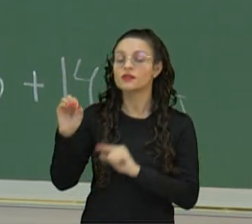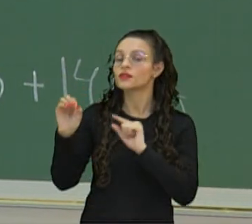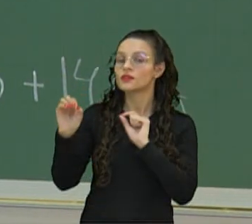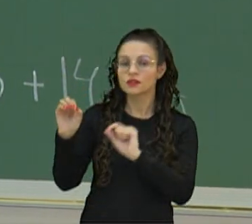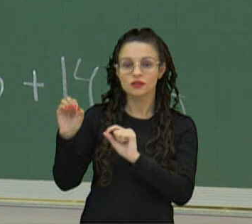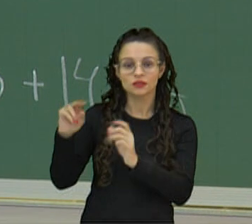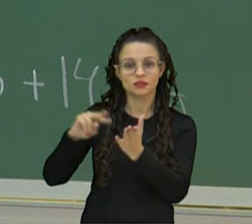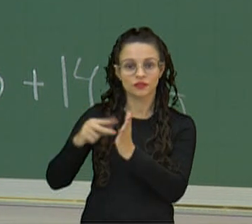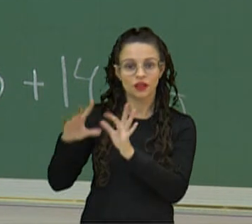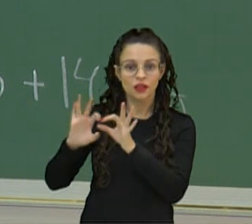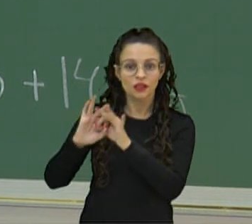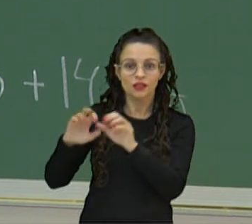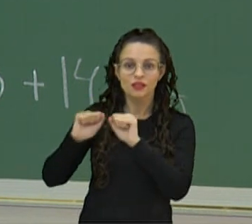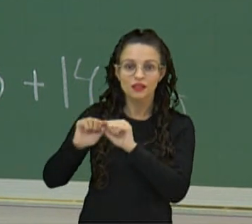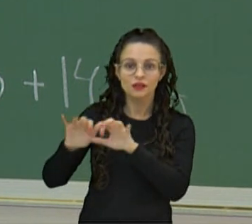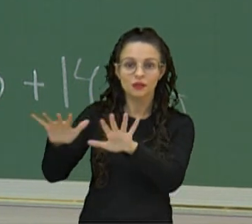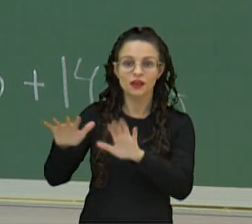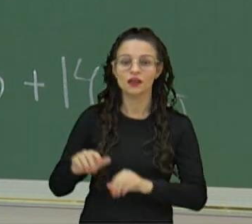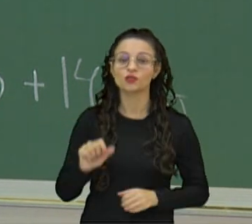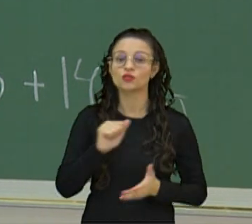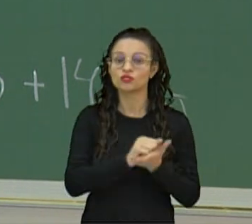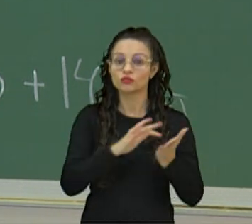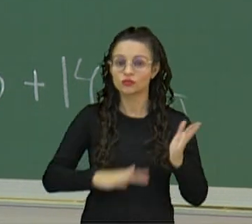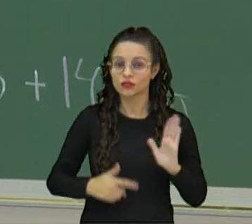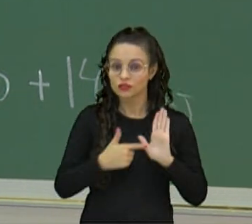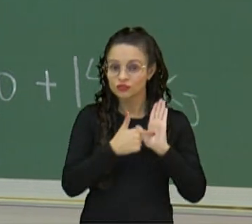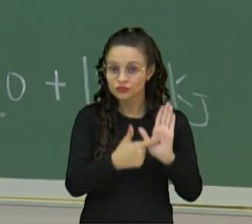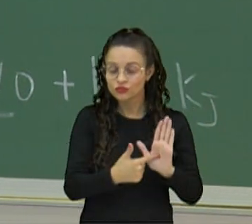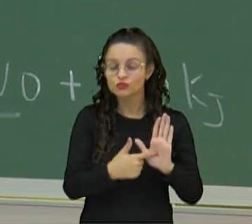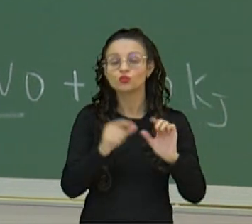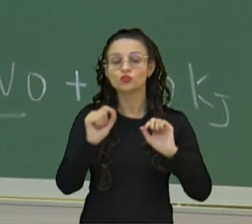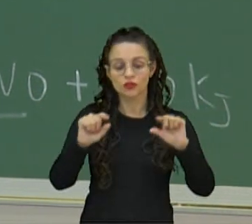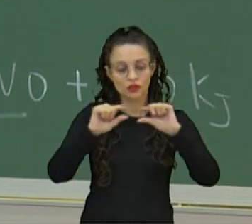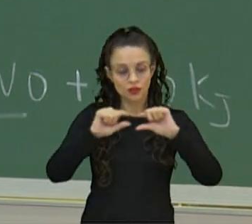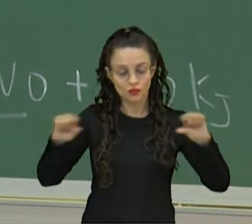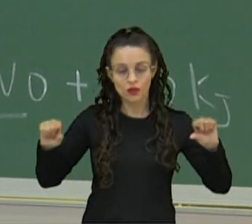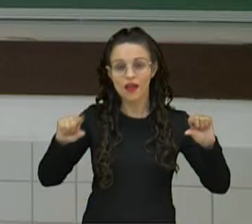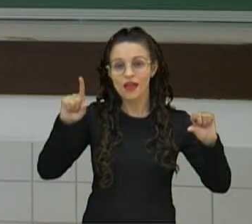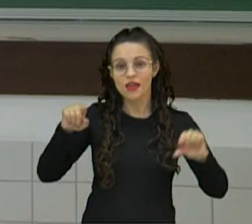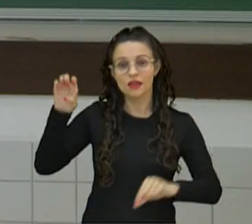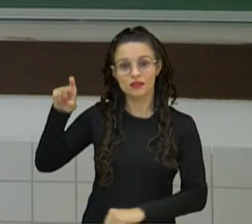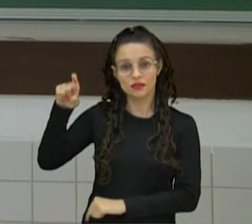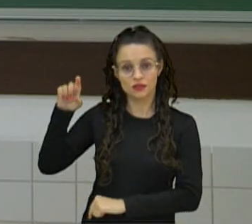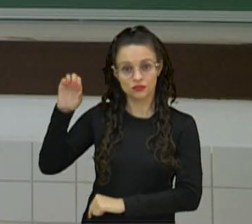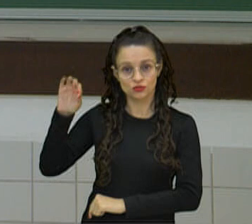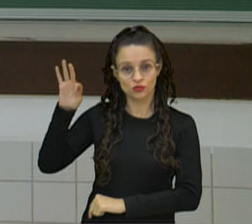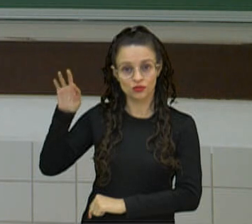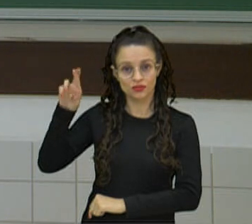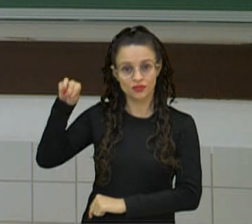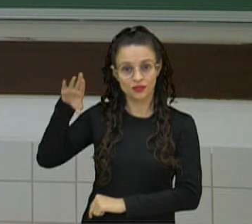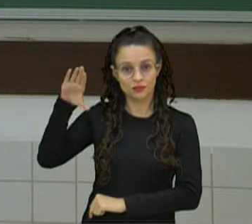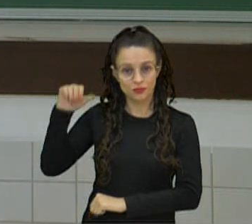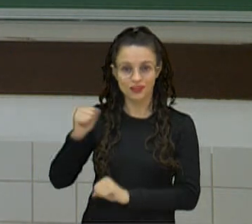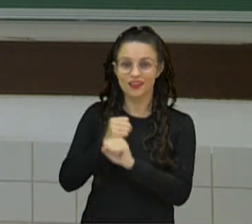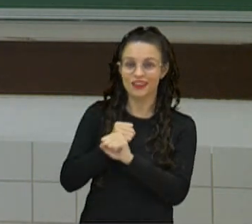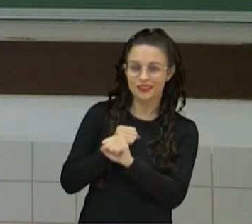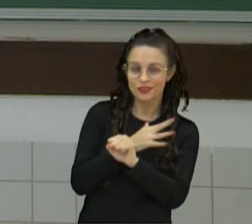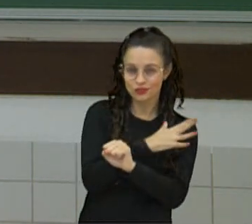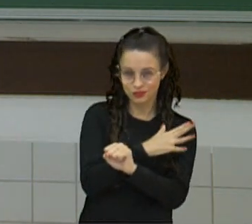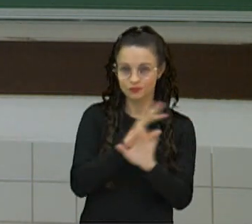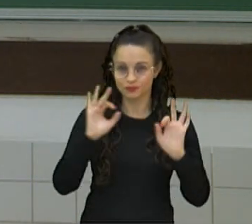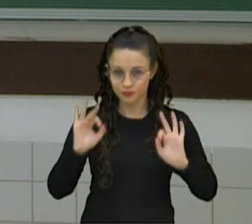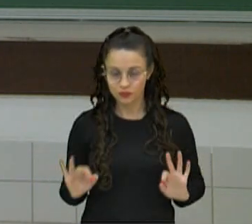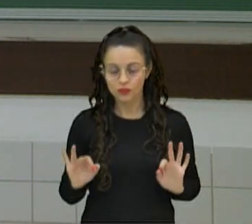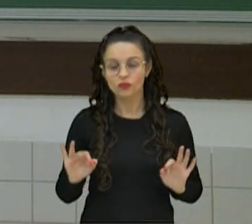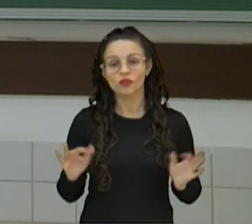foi liberado, e o exercício nos diz que essa equação aqui é exotérmica, certo? Agora vamos para